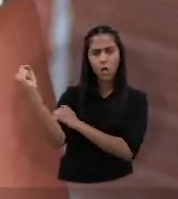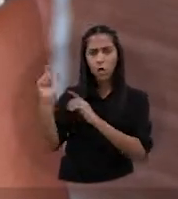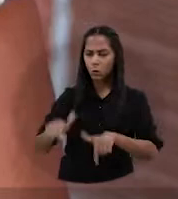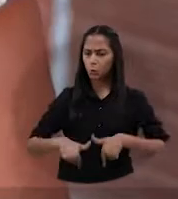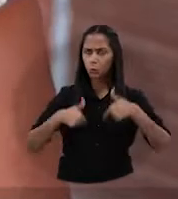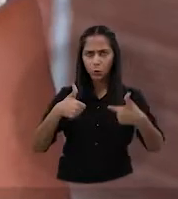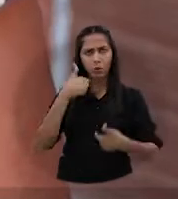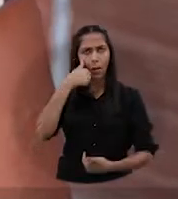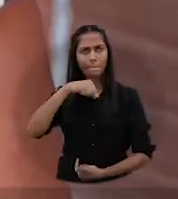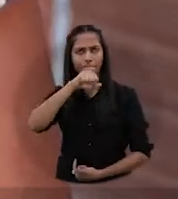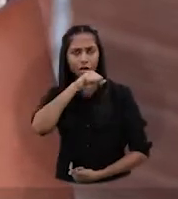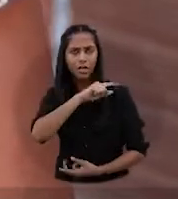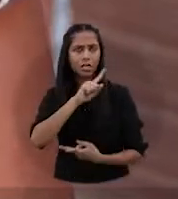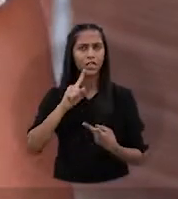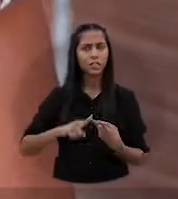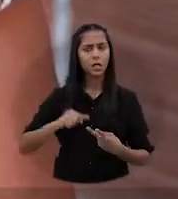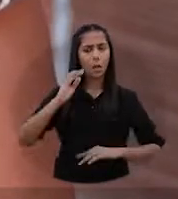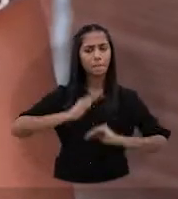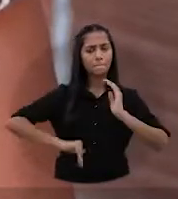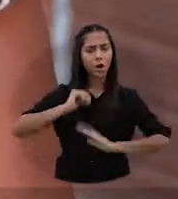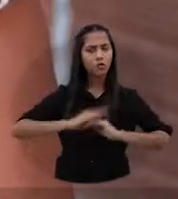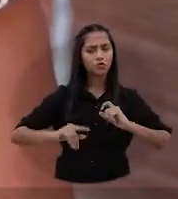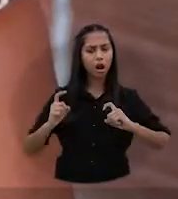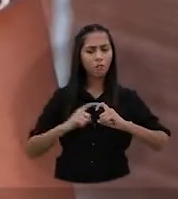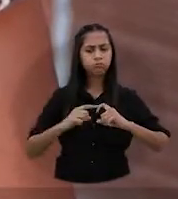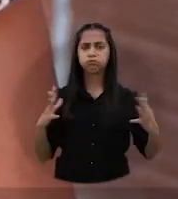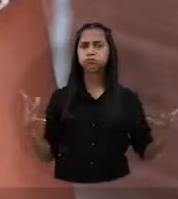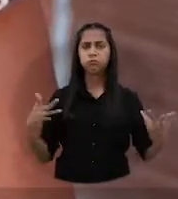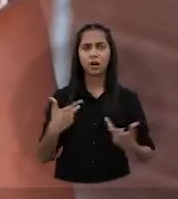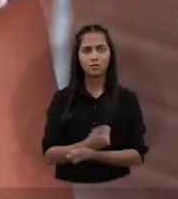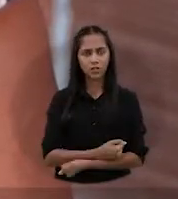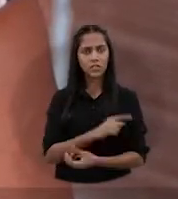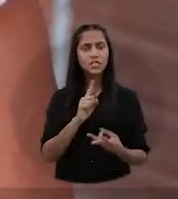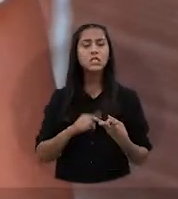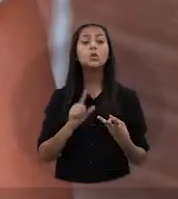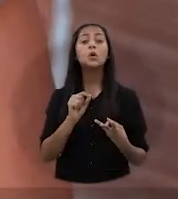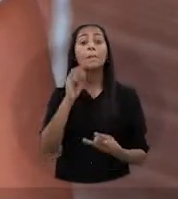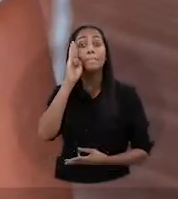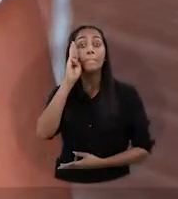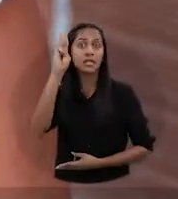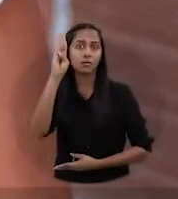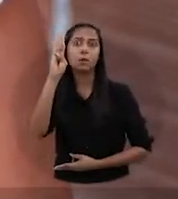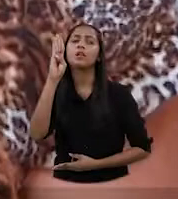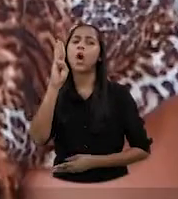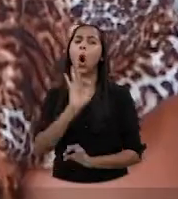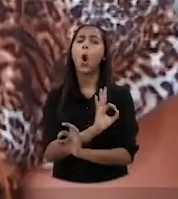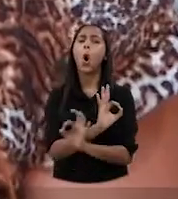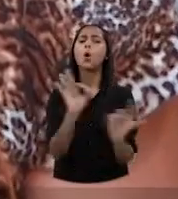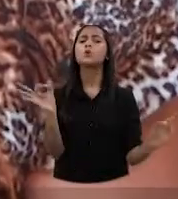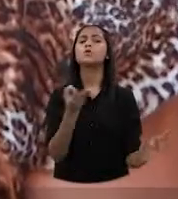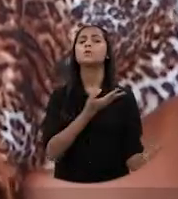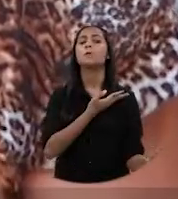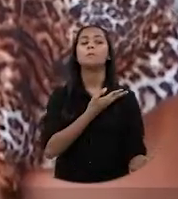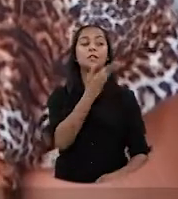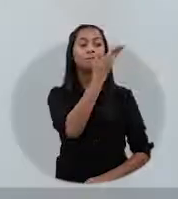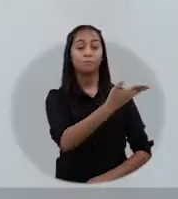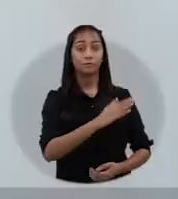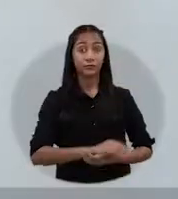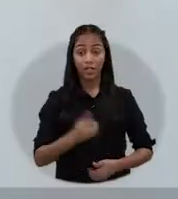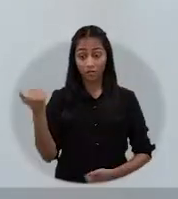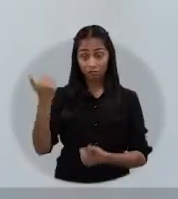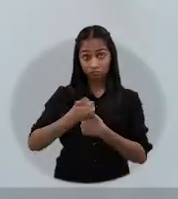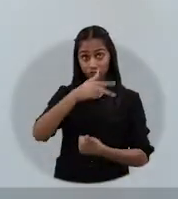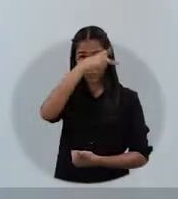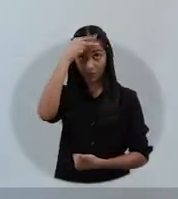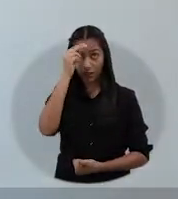guerreira, é uma mãe, é uma médica exemplar e, acima de tudo, ela é uma ótima amiga.